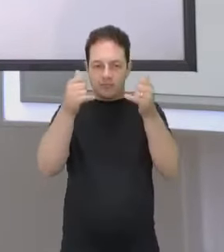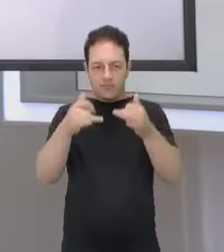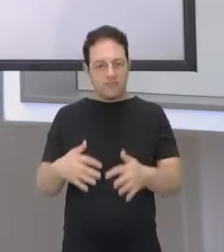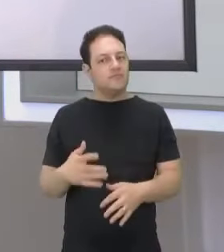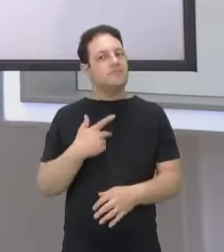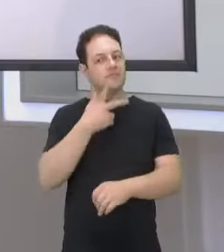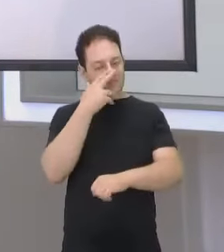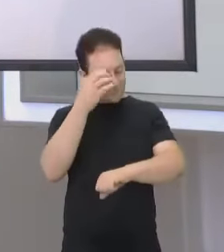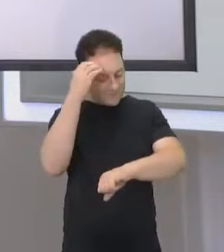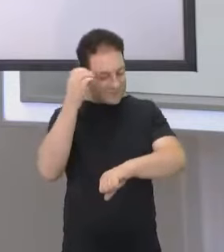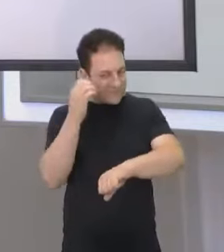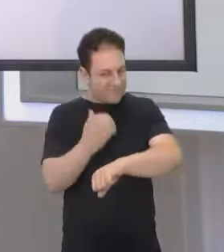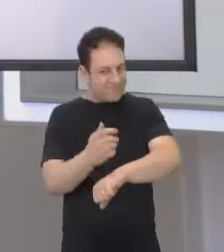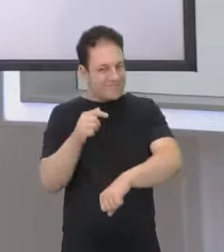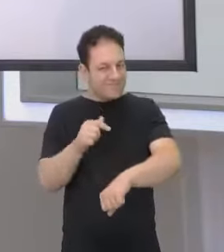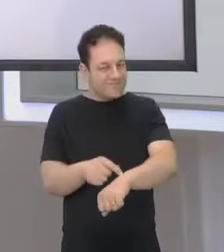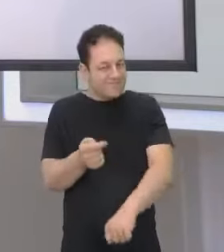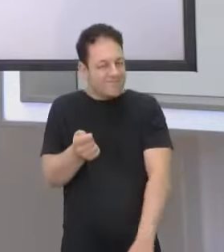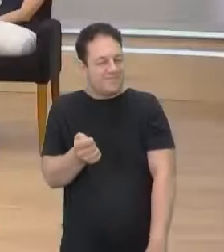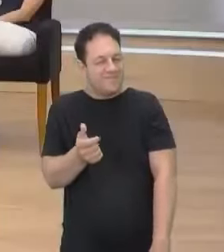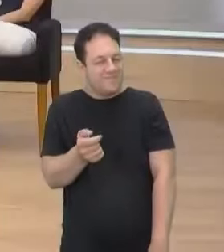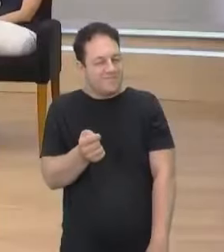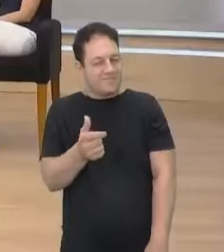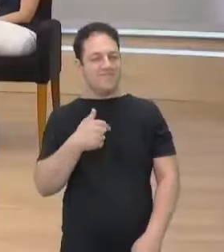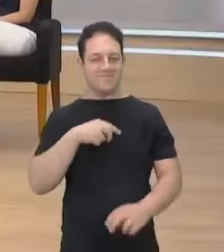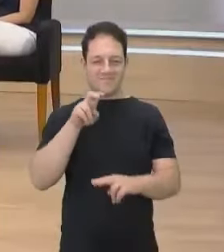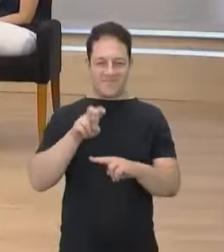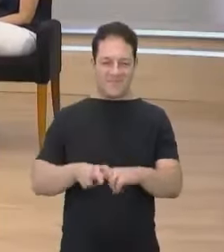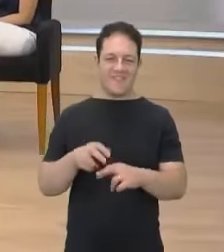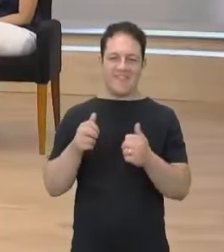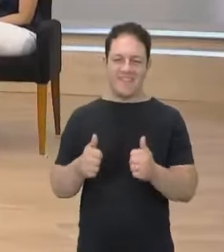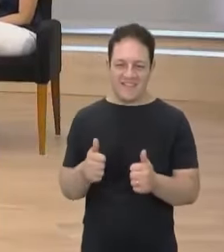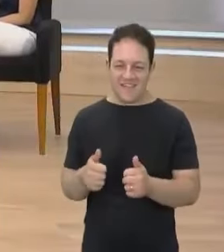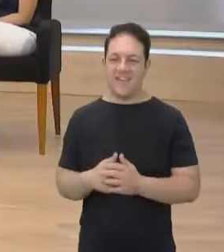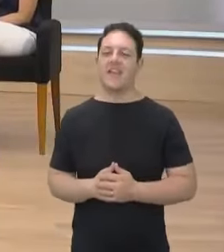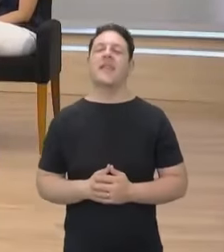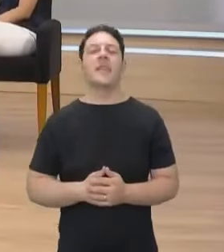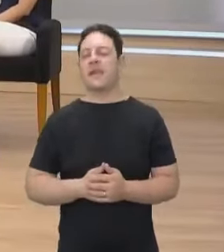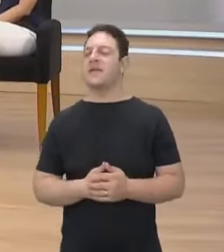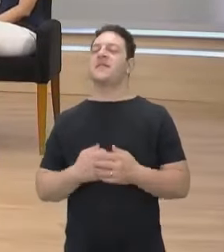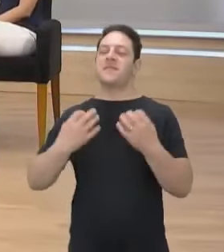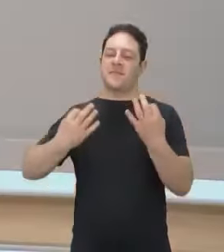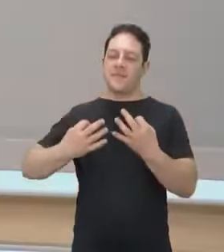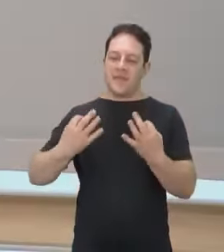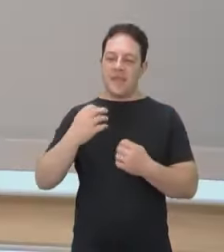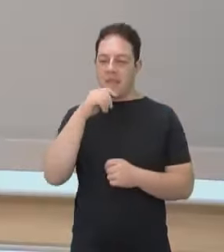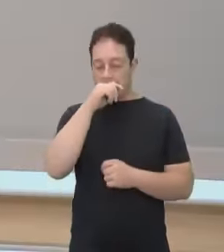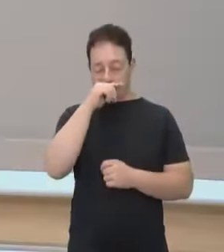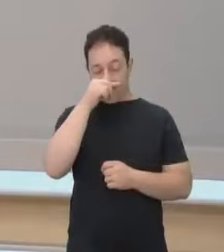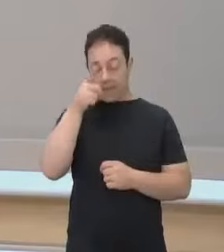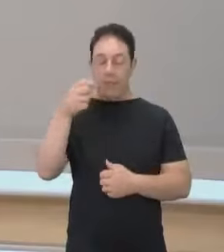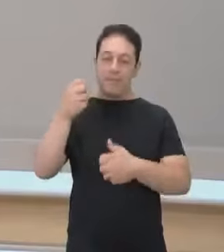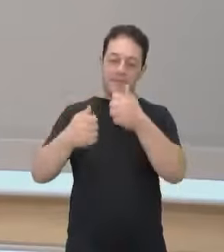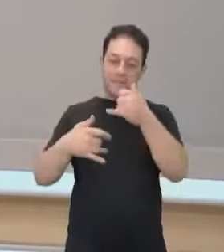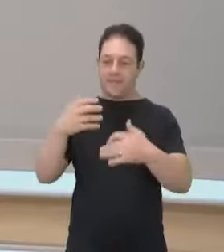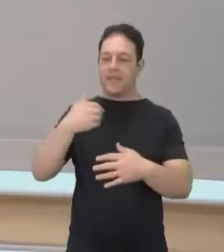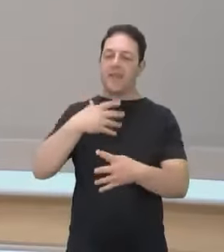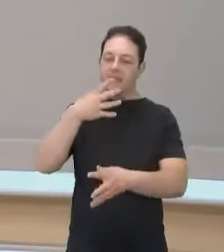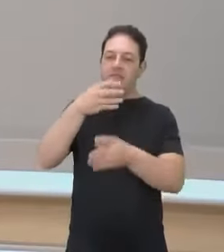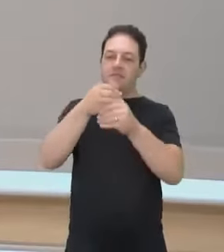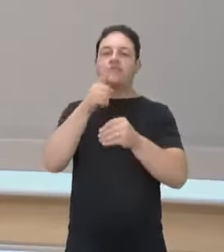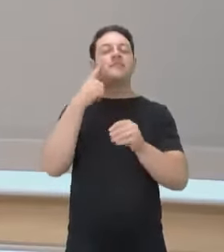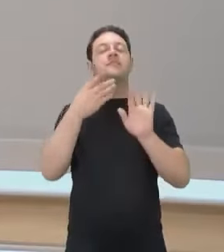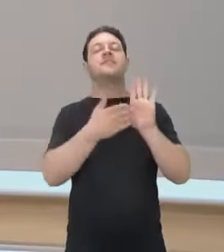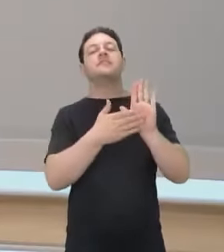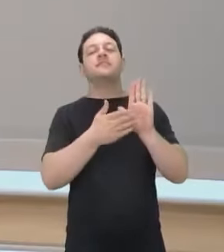cumprir o tempo quase ali, eu vou sentar. Foi perfeito, Eduardo. Eu queria só complementar aqui a sua fala, né, e a proposta